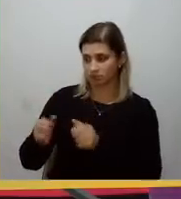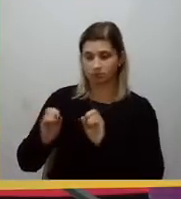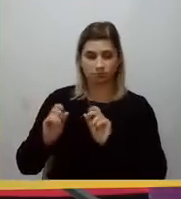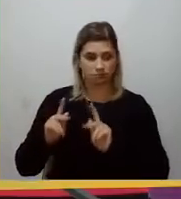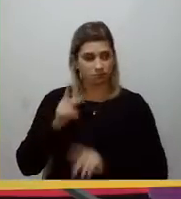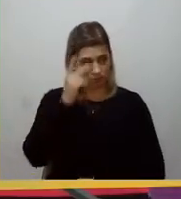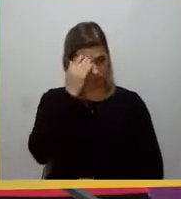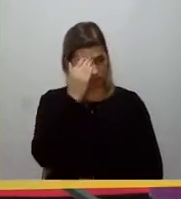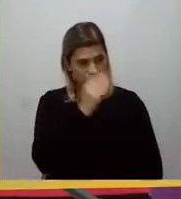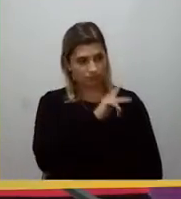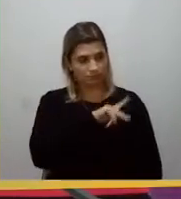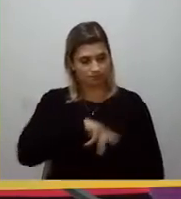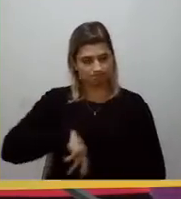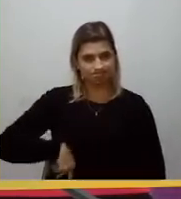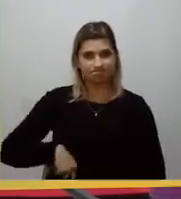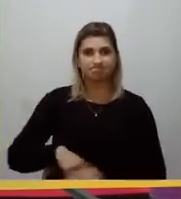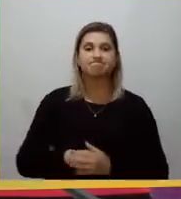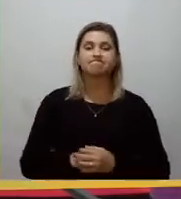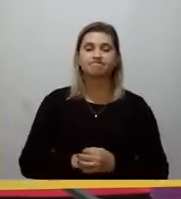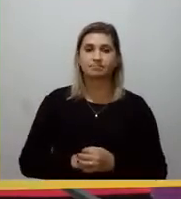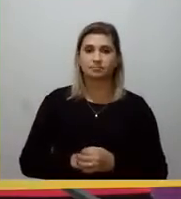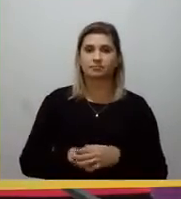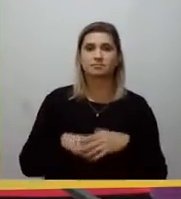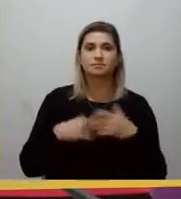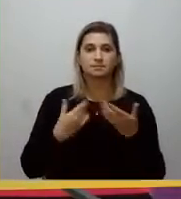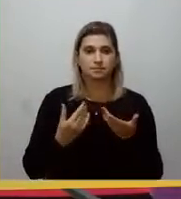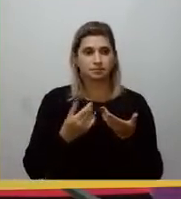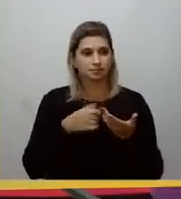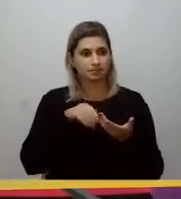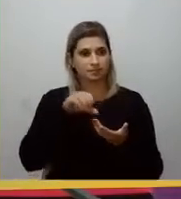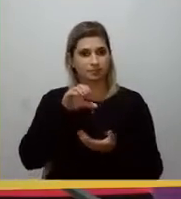presidente. Senhor Raimundo,